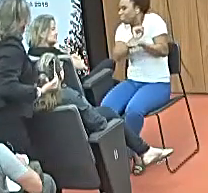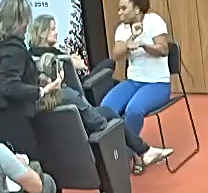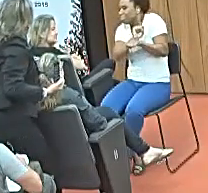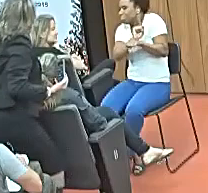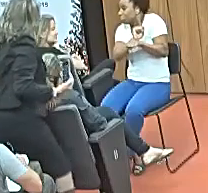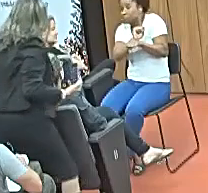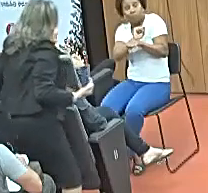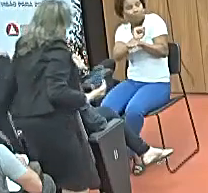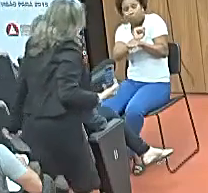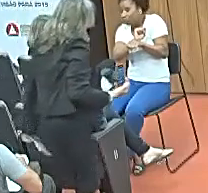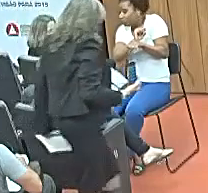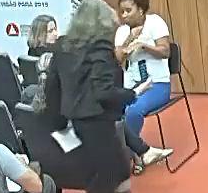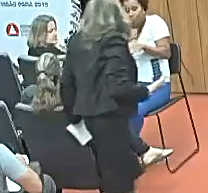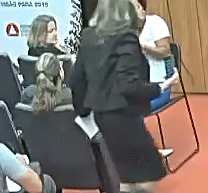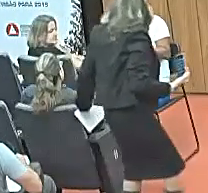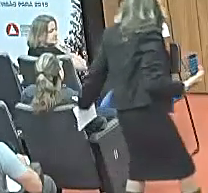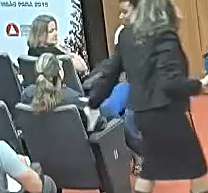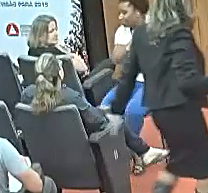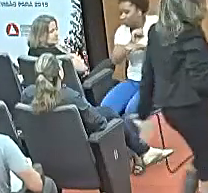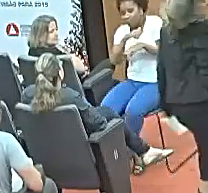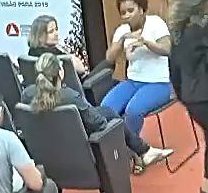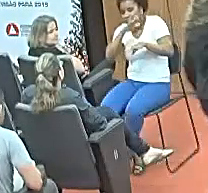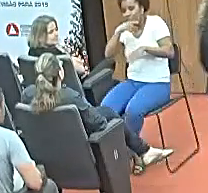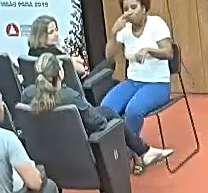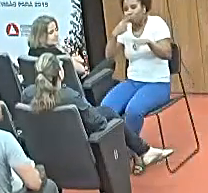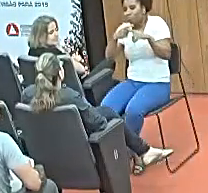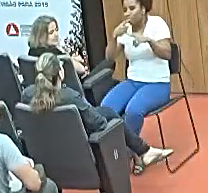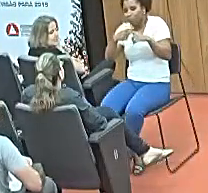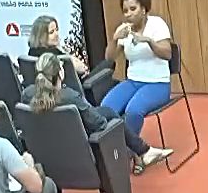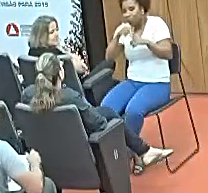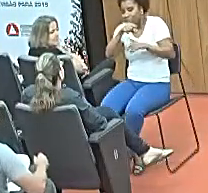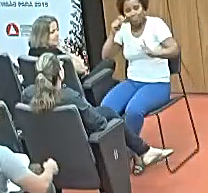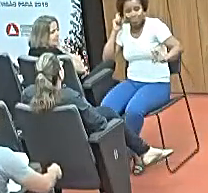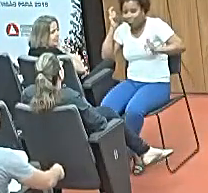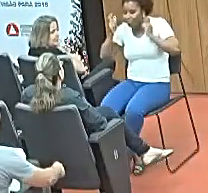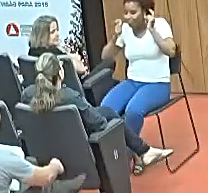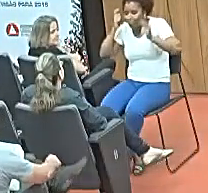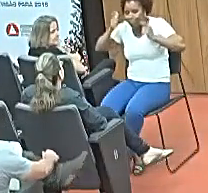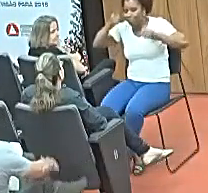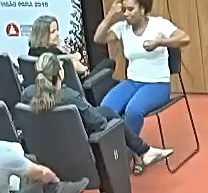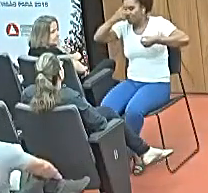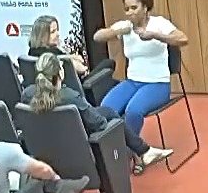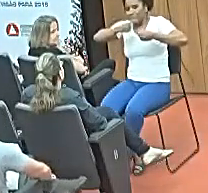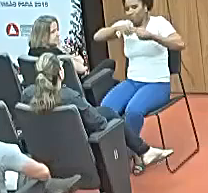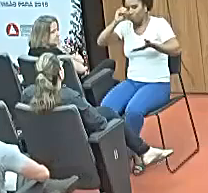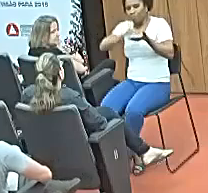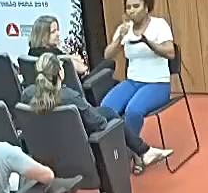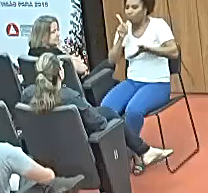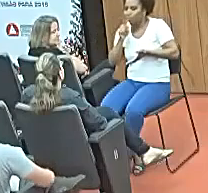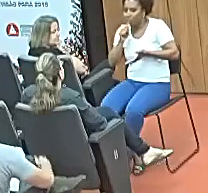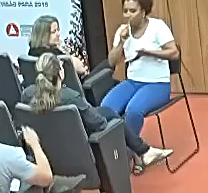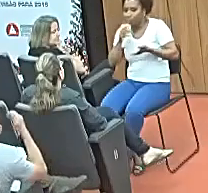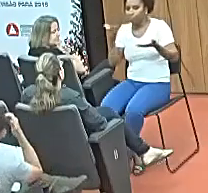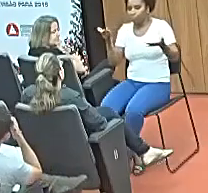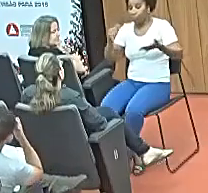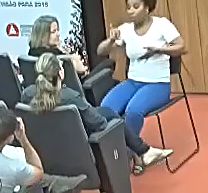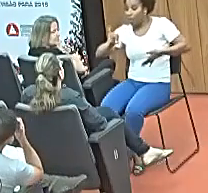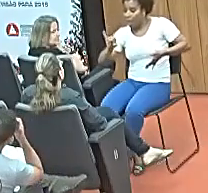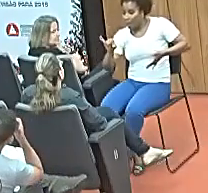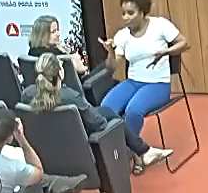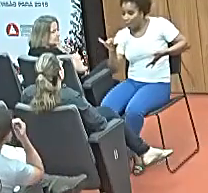anunciada a bacia do rio a nado e eu quero aproveitar a oportunidade da relatoria aqui pra